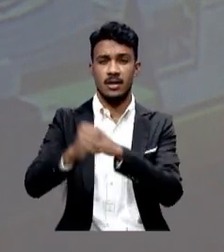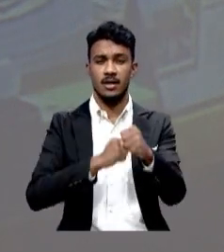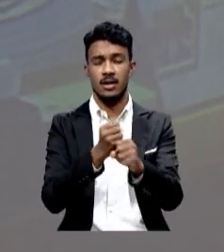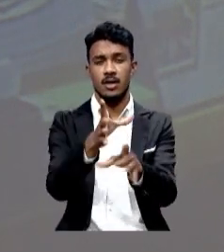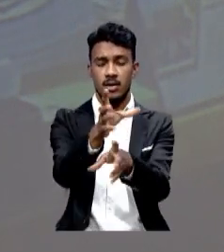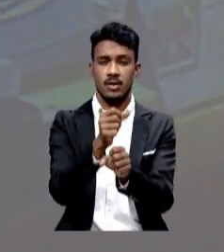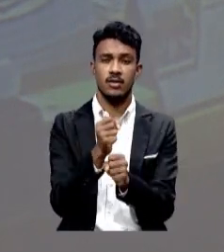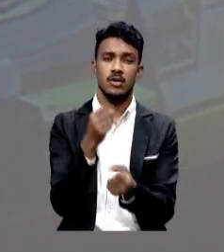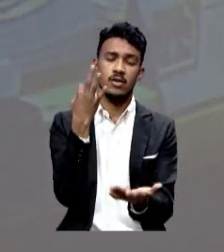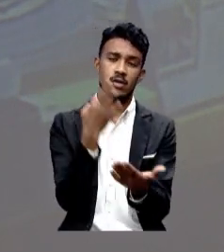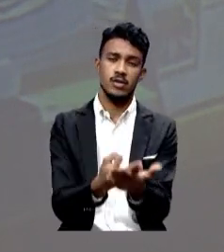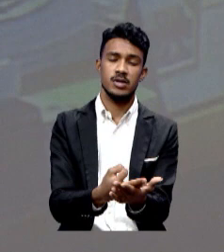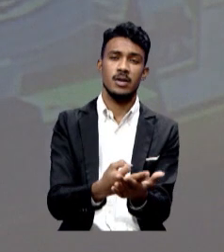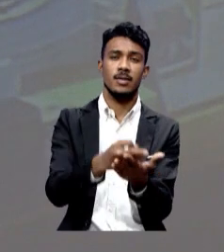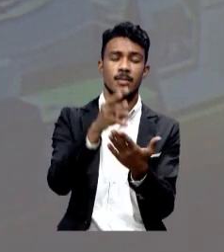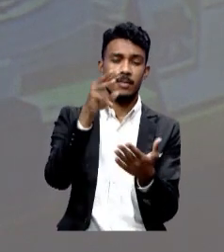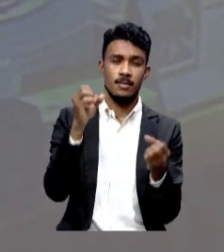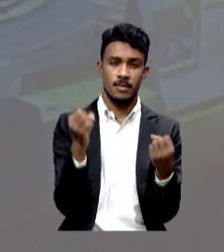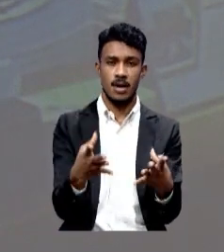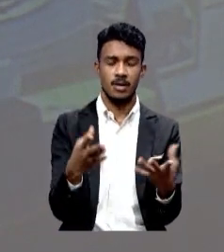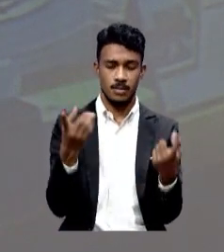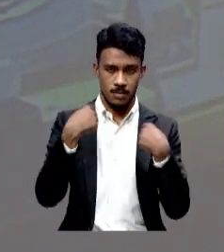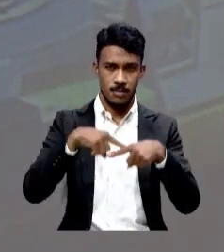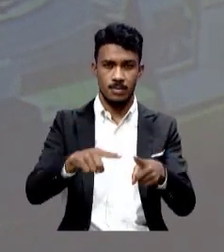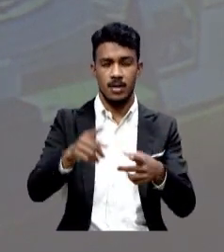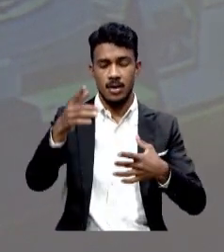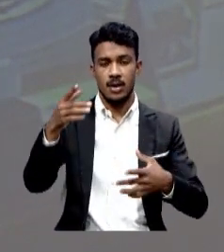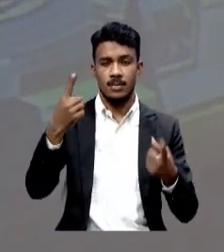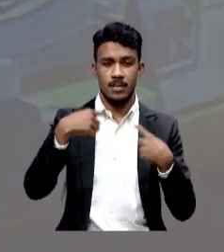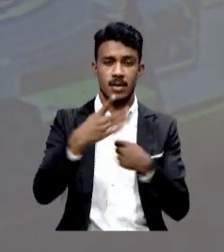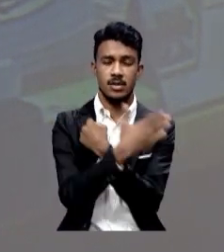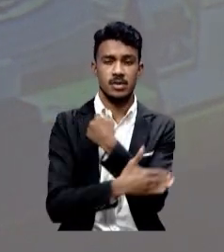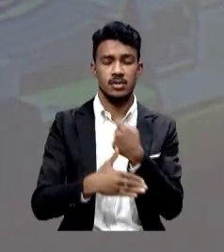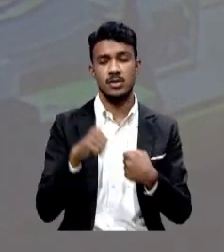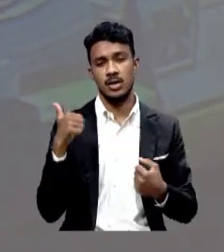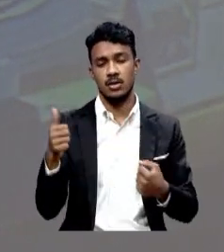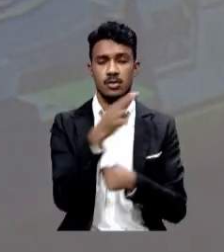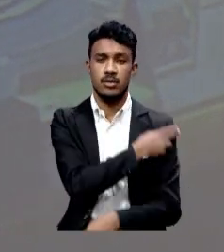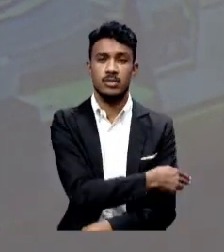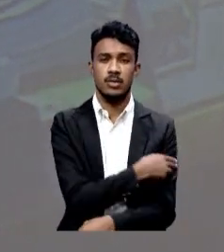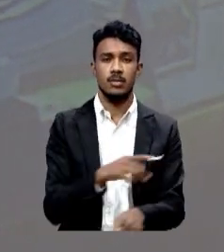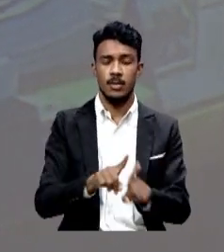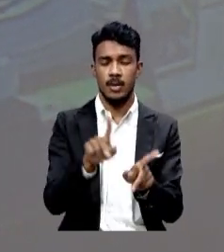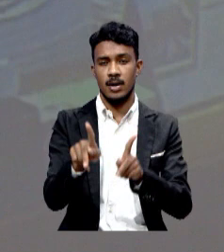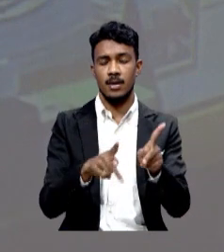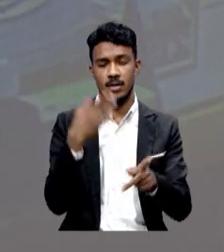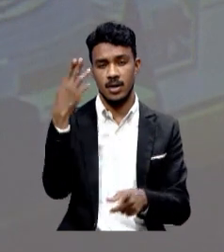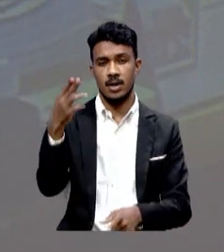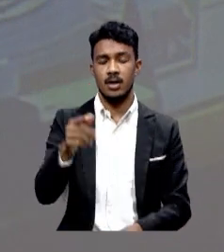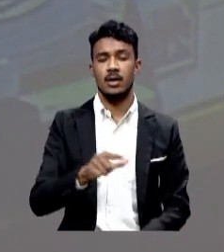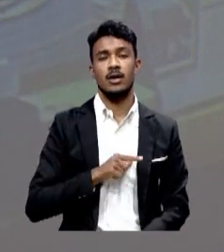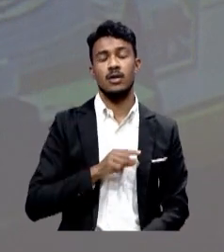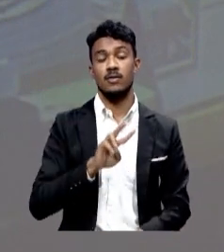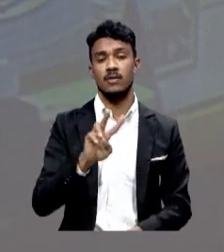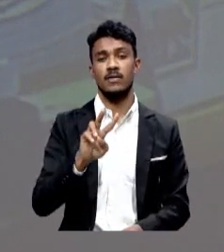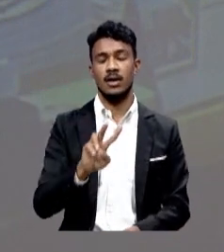de dolar maksay baliur para tratamento saúde amnerain. Enquanto povo para o tratamento de Guido Valadares, ne